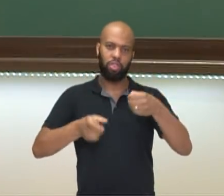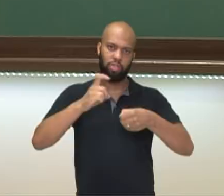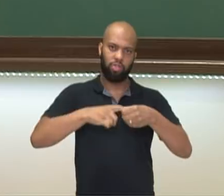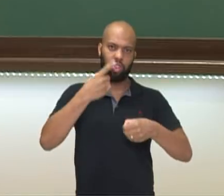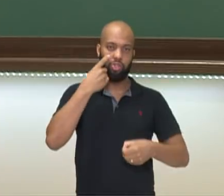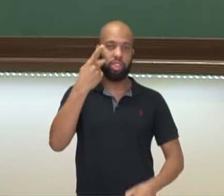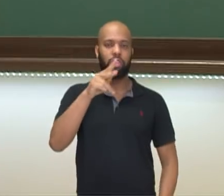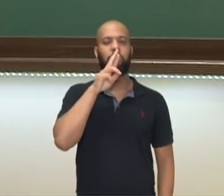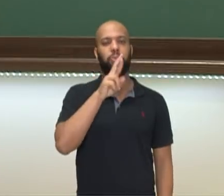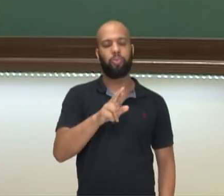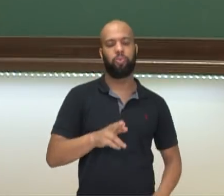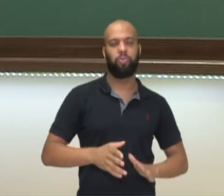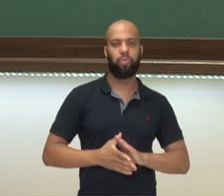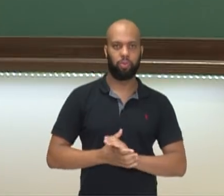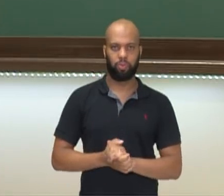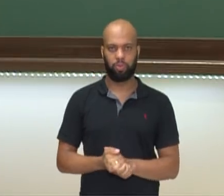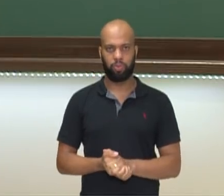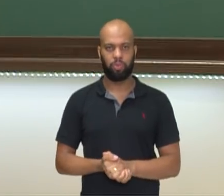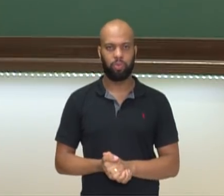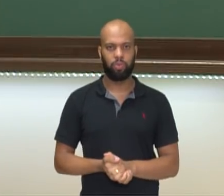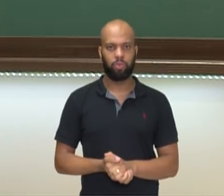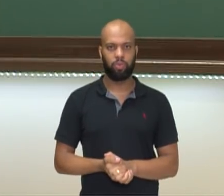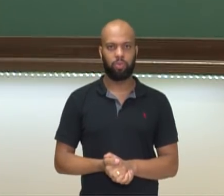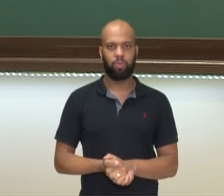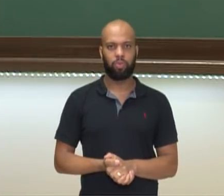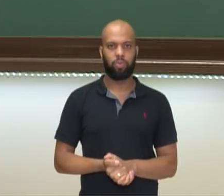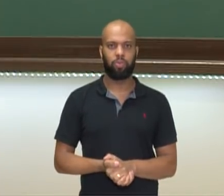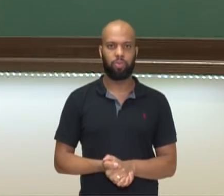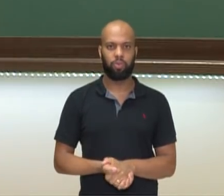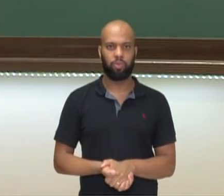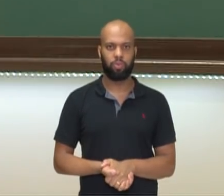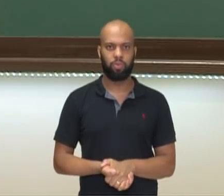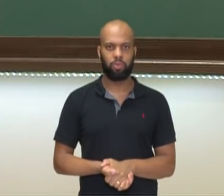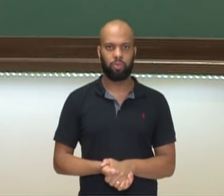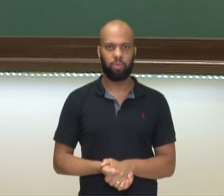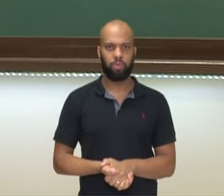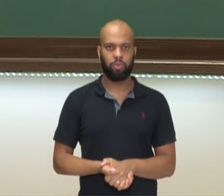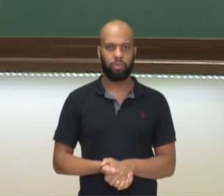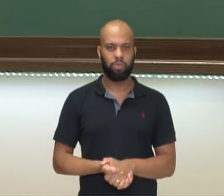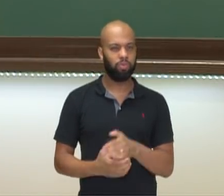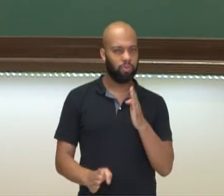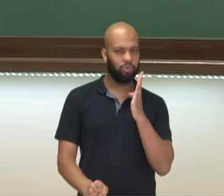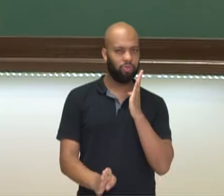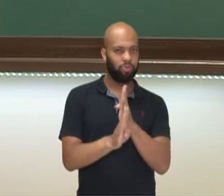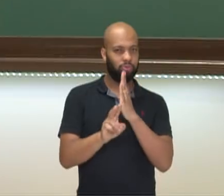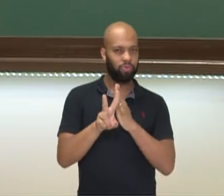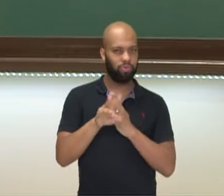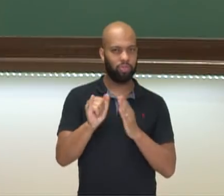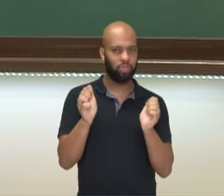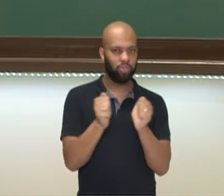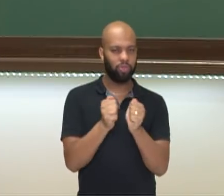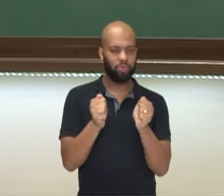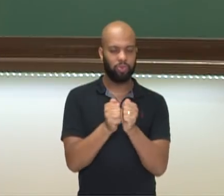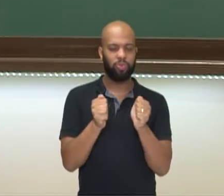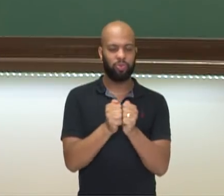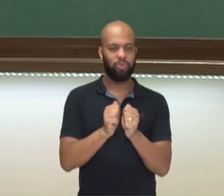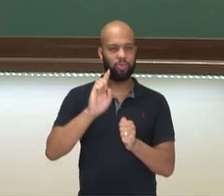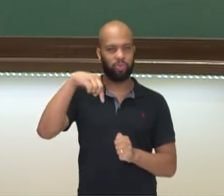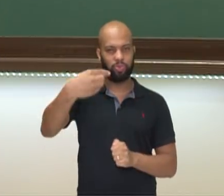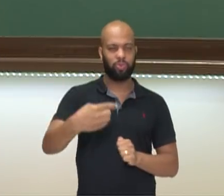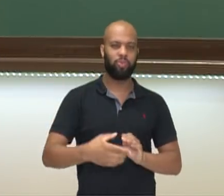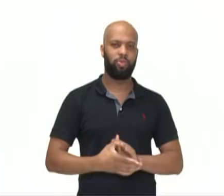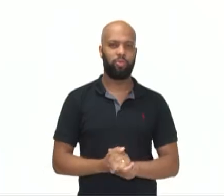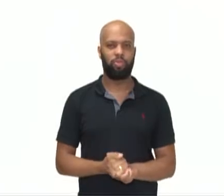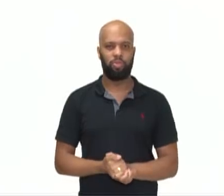tempo para vocês escolherem a alternativa correta e logo voltamos descobrindo juntos qual é a alternativa mais